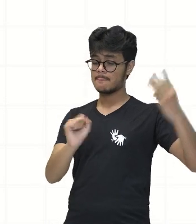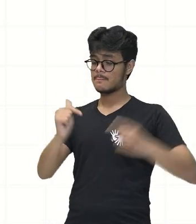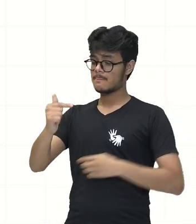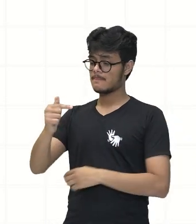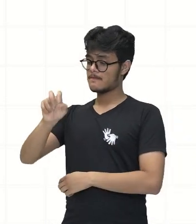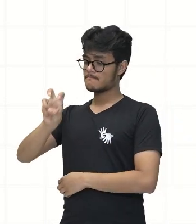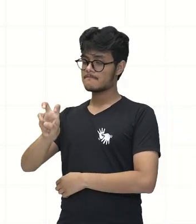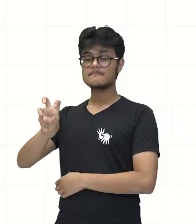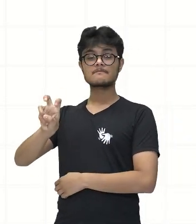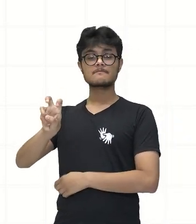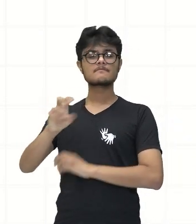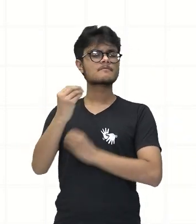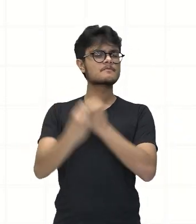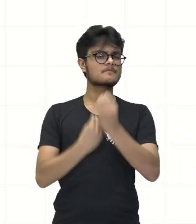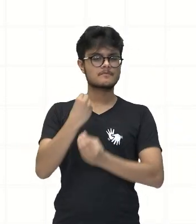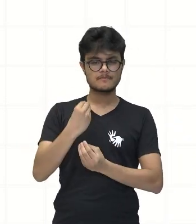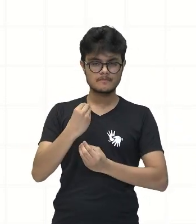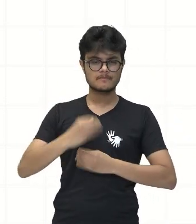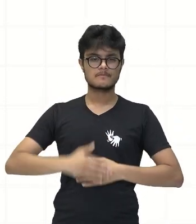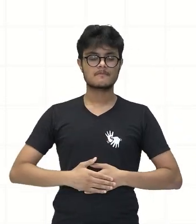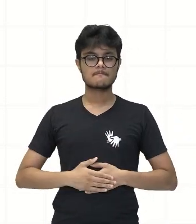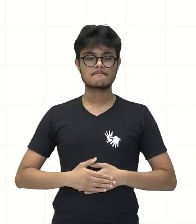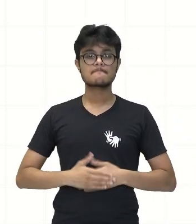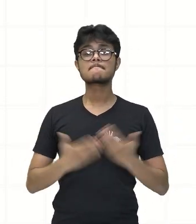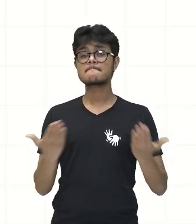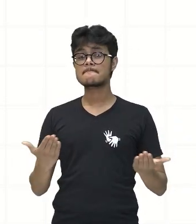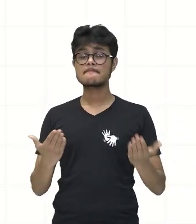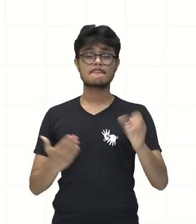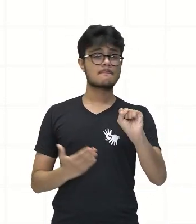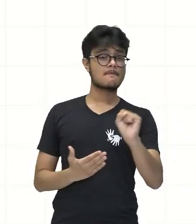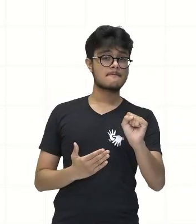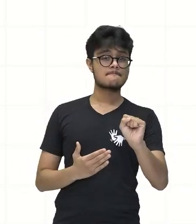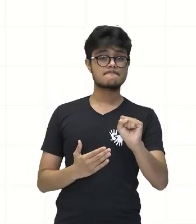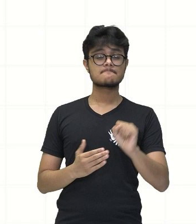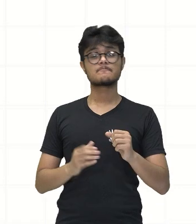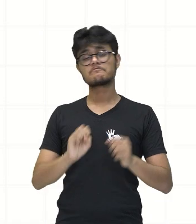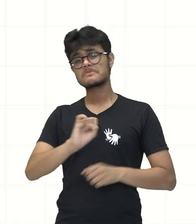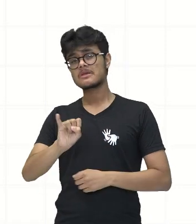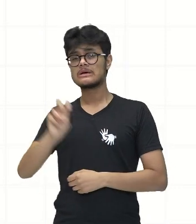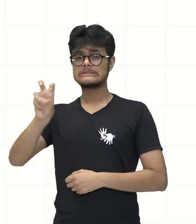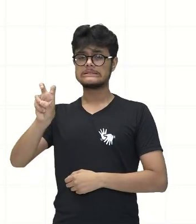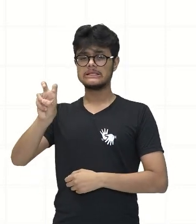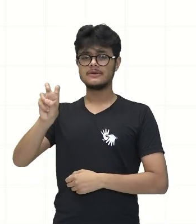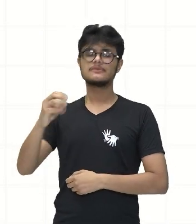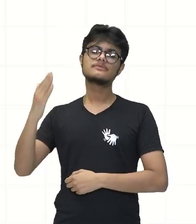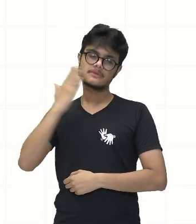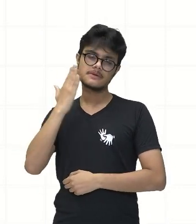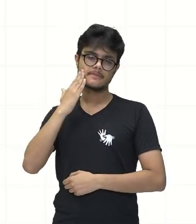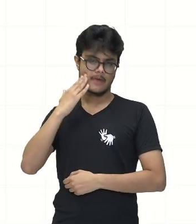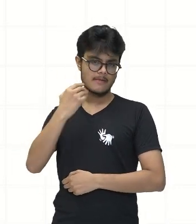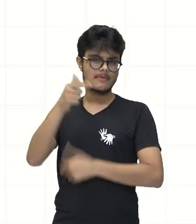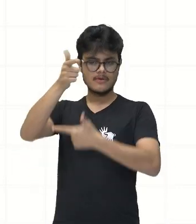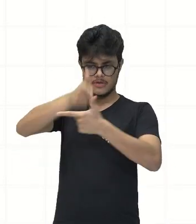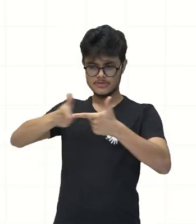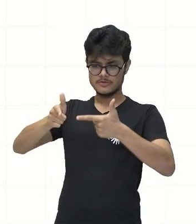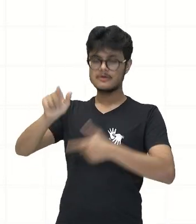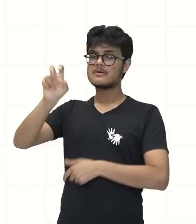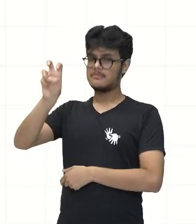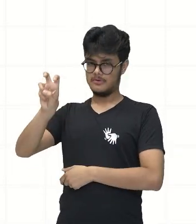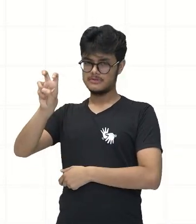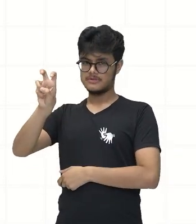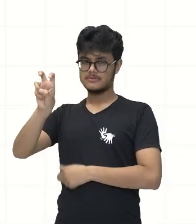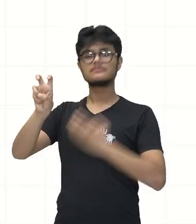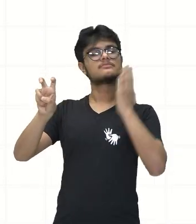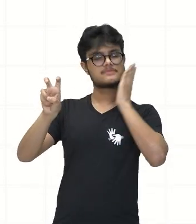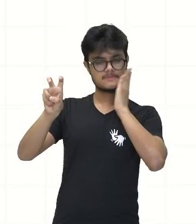de 875. Então, ó, como termina em 5, eu já posso começar, né,